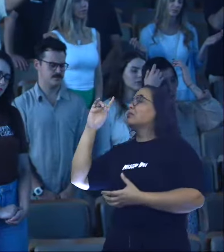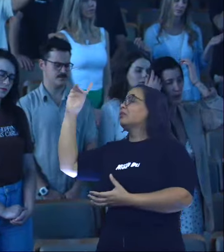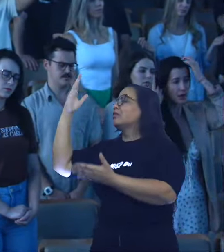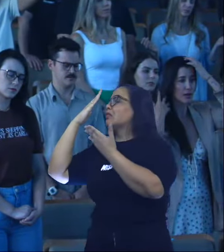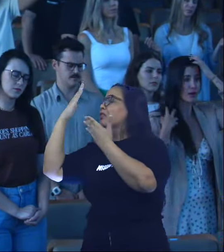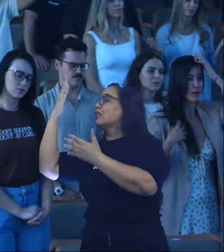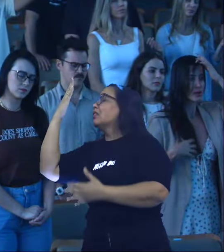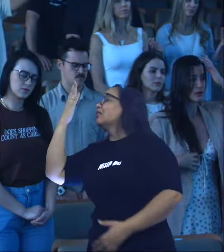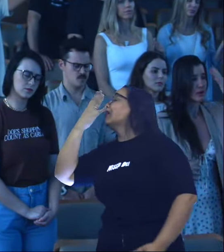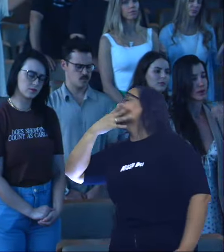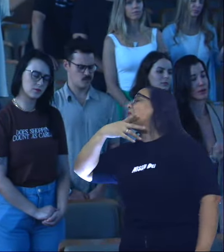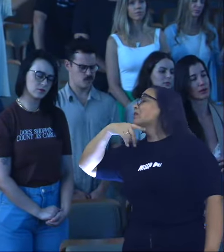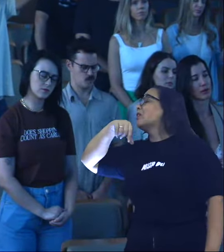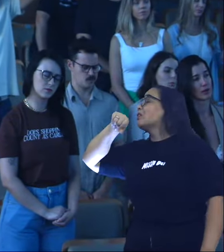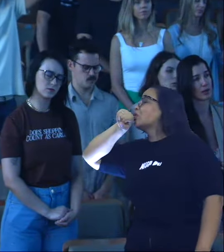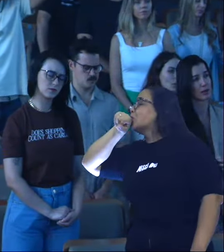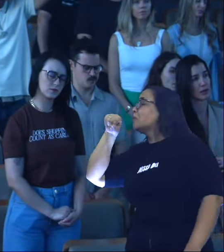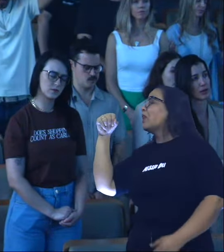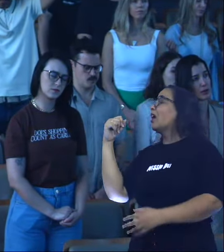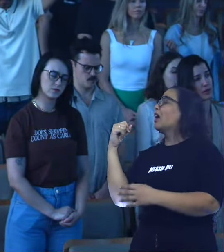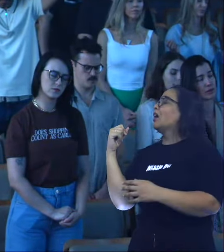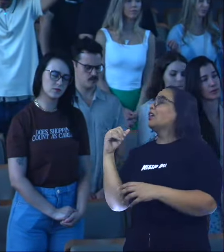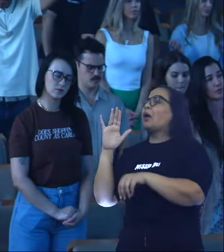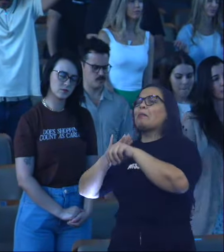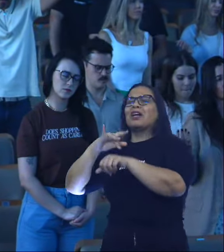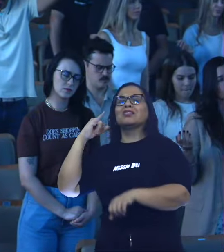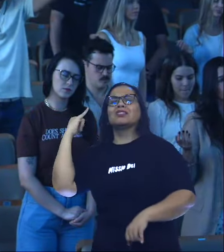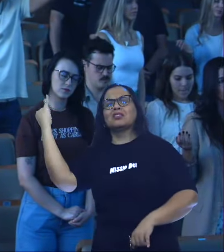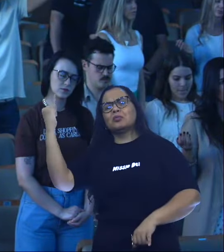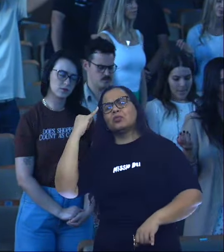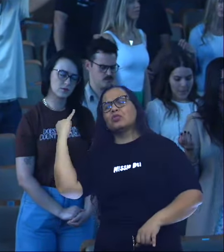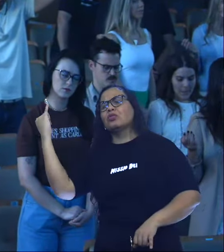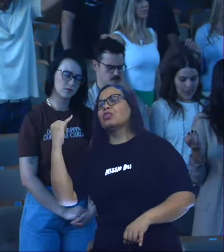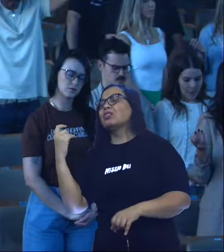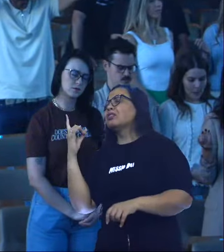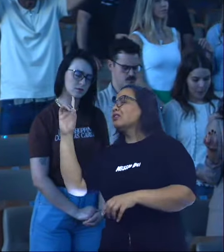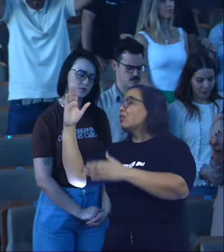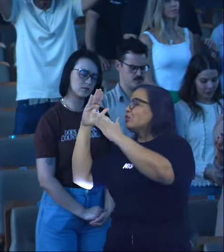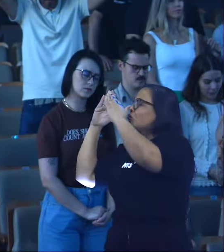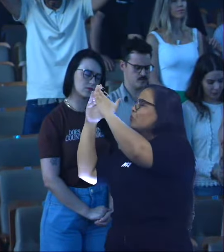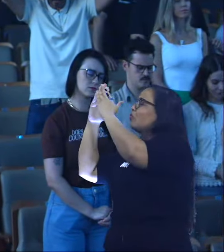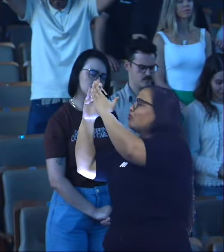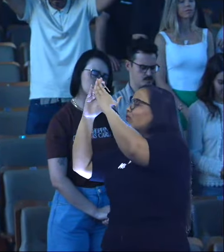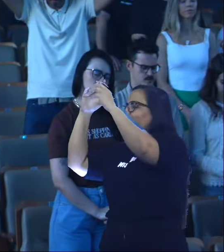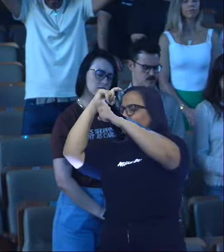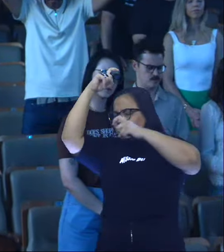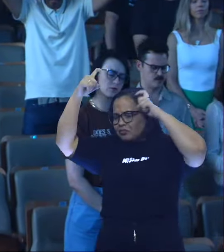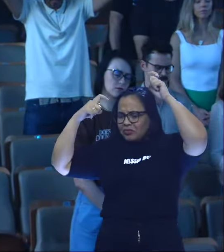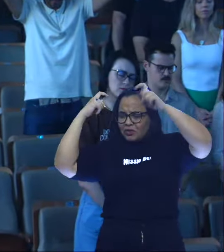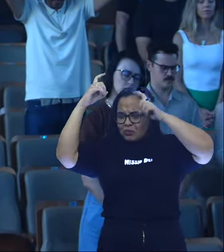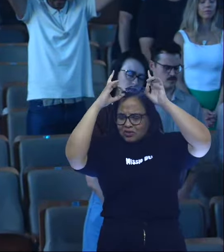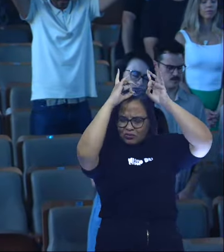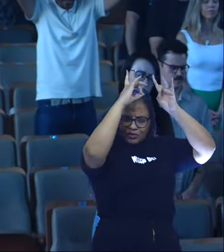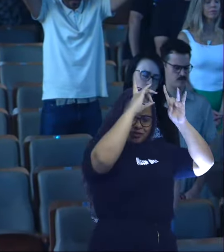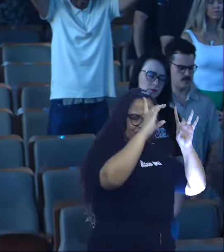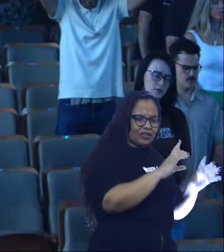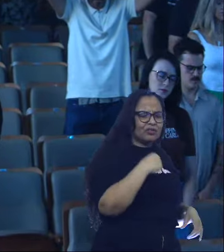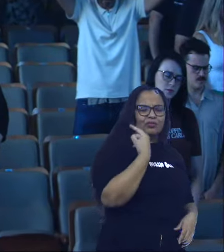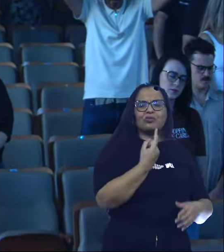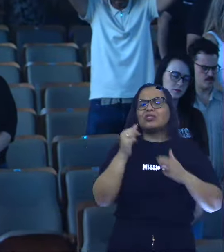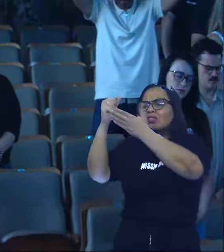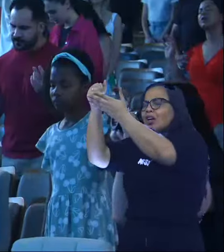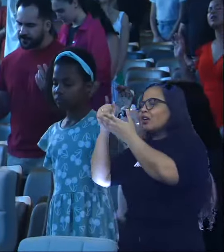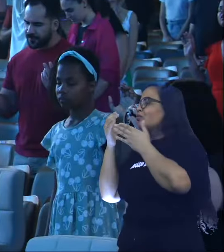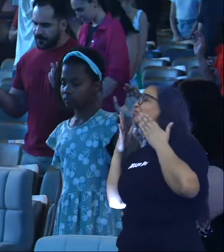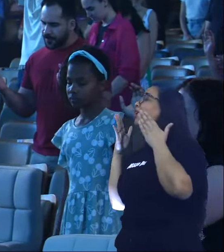maior tesouro, e eu quero pedir, Senhor, tira, Deus, a atenção dos nossos olhos de tantas outras coisas, e que eles possam se voltar mais uma